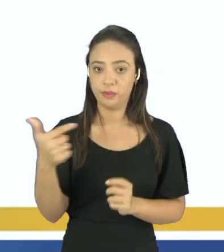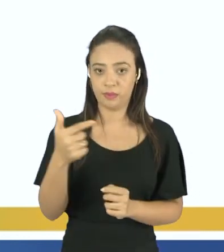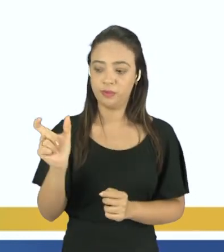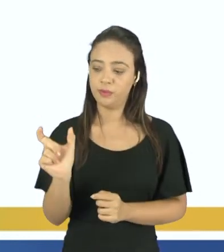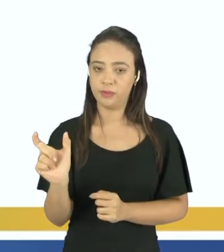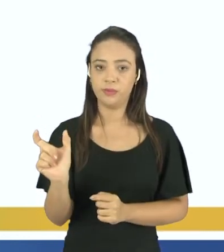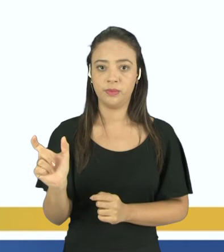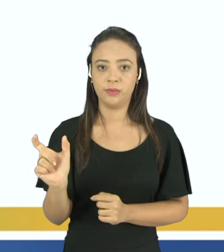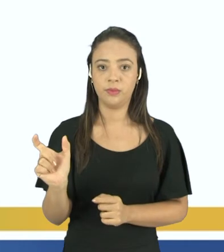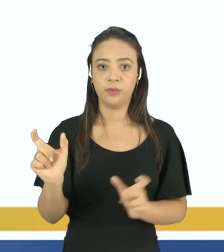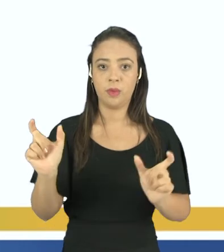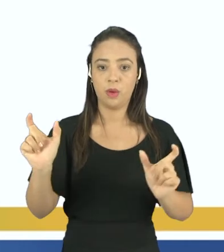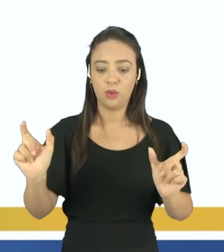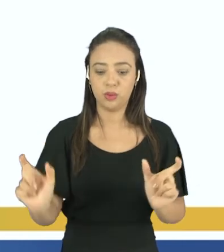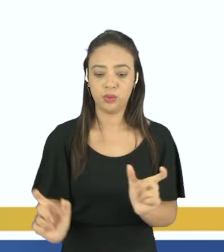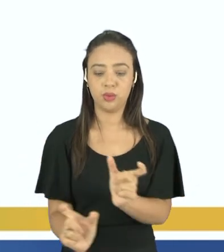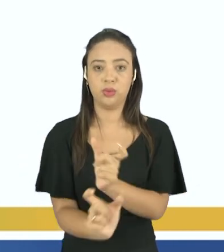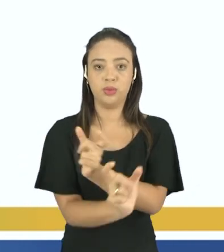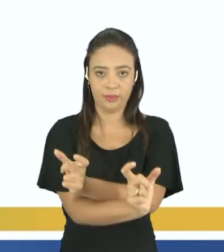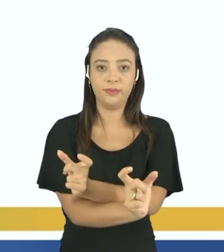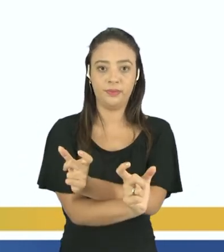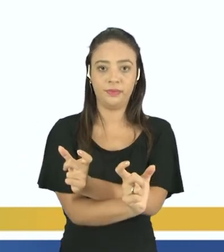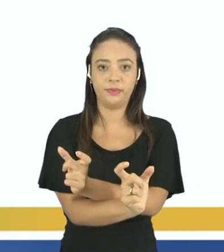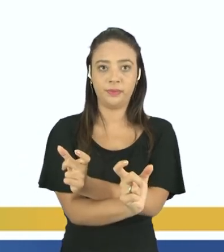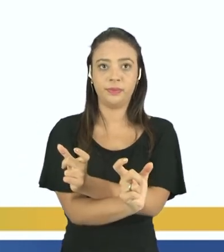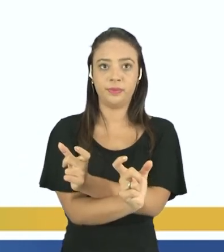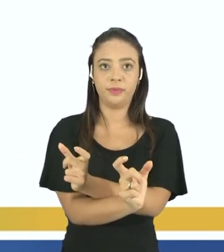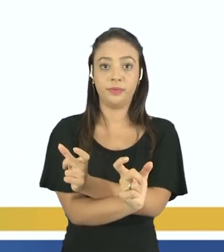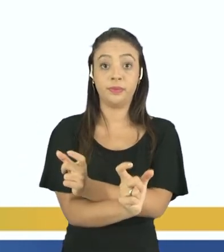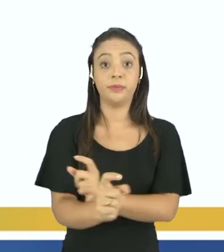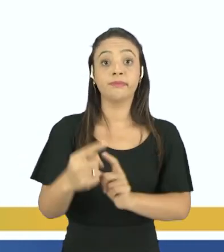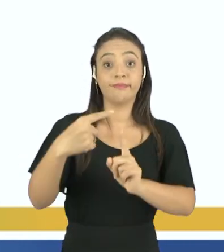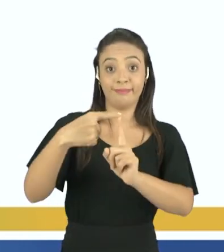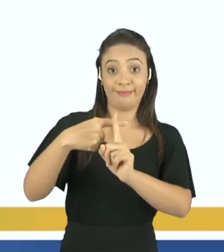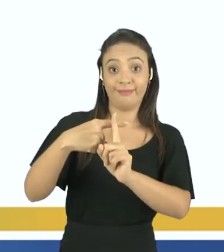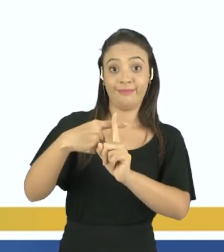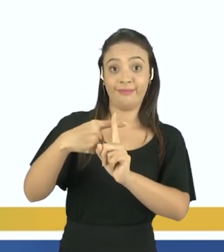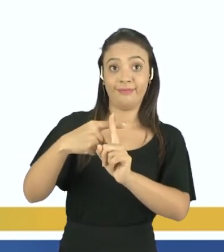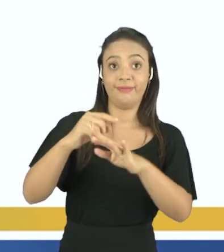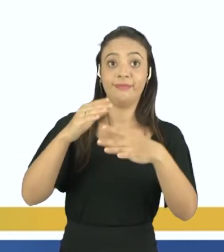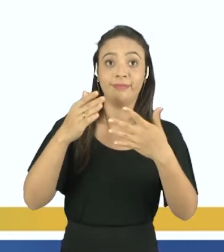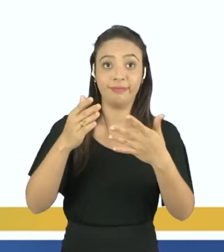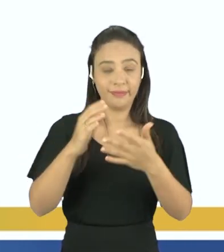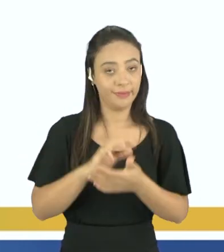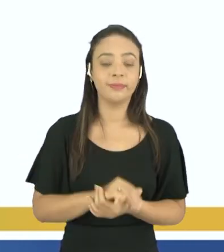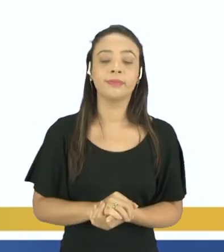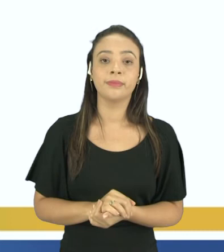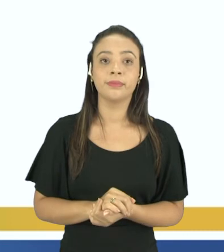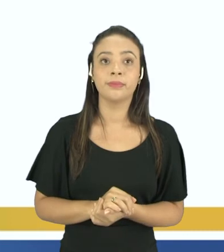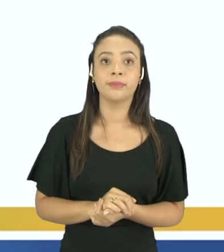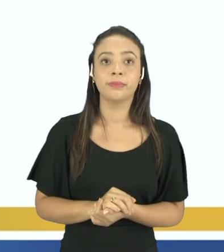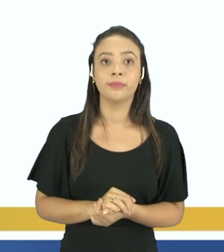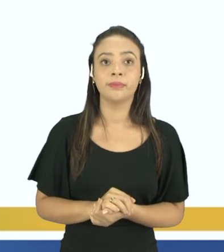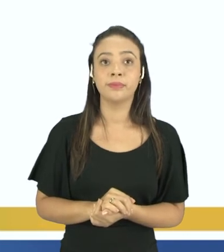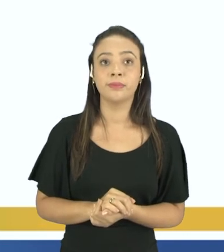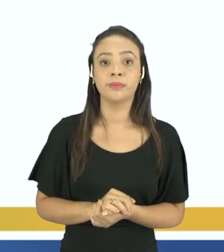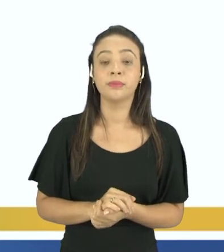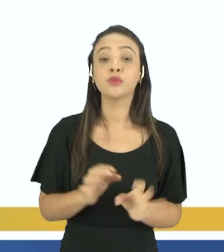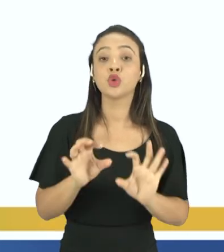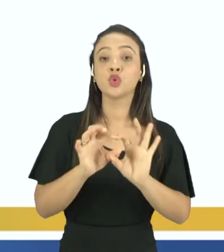da Igualdade nós vamos trazer ele para frente para o primeiro membro é positivo Então vem para lá ou trenzinho positivo